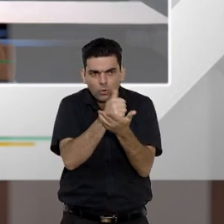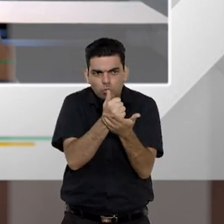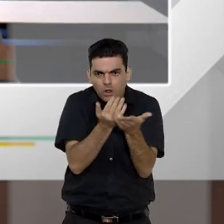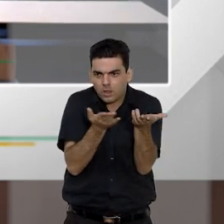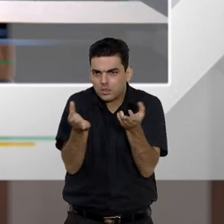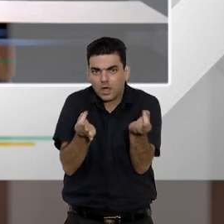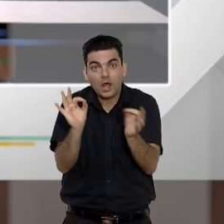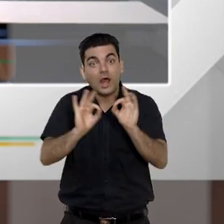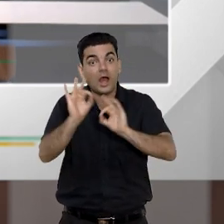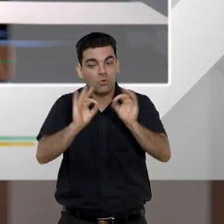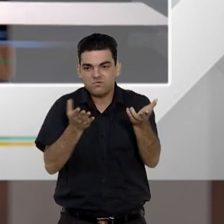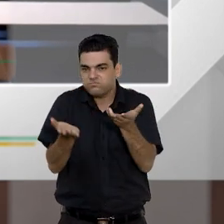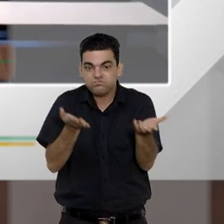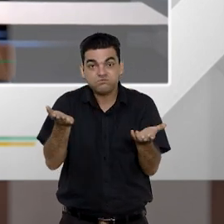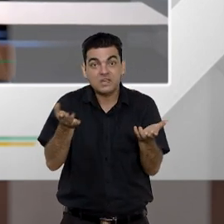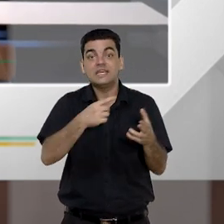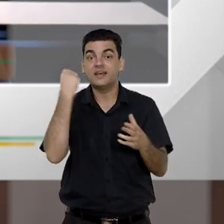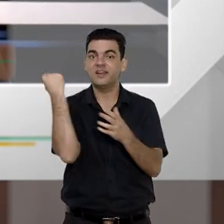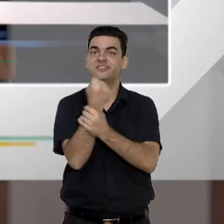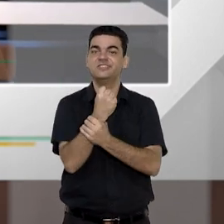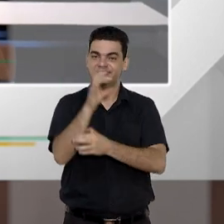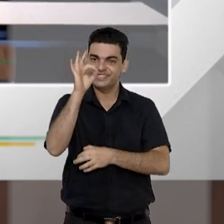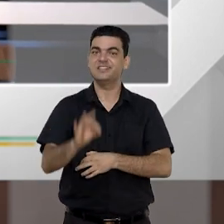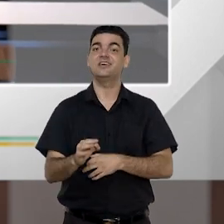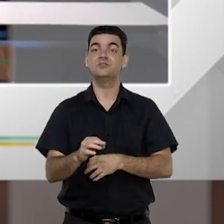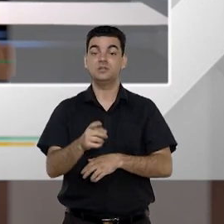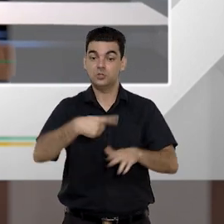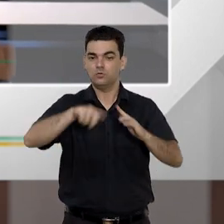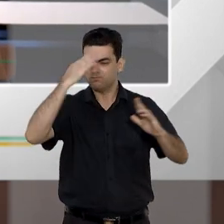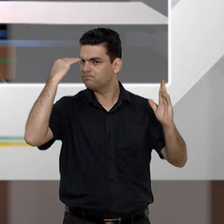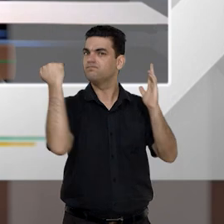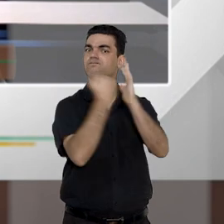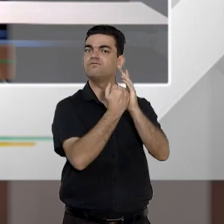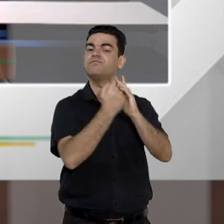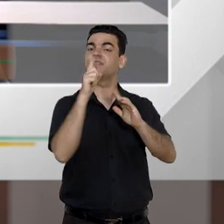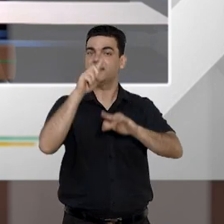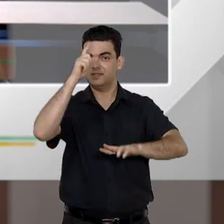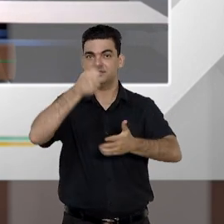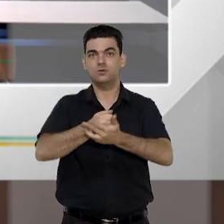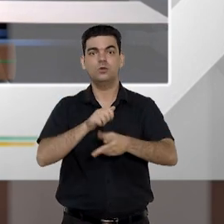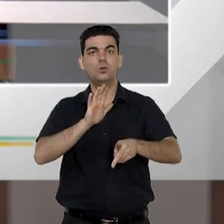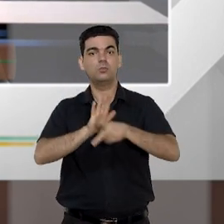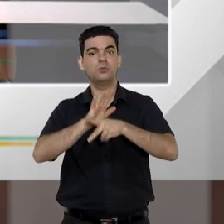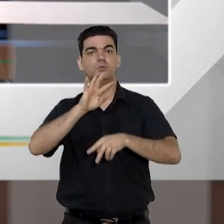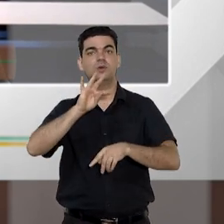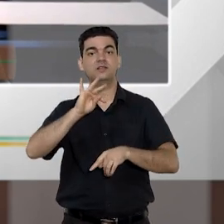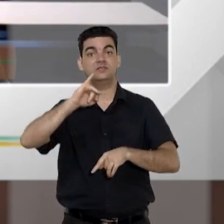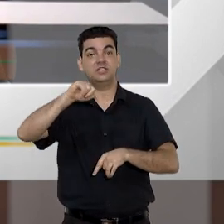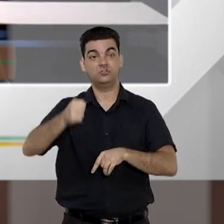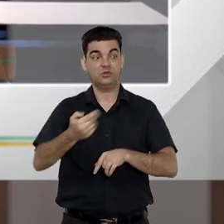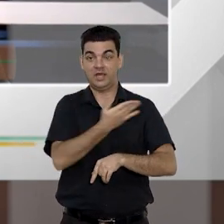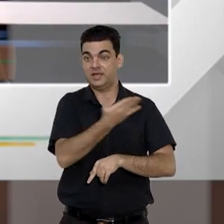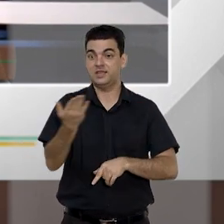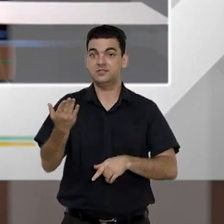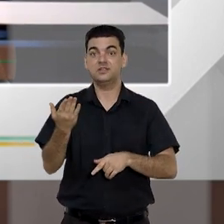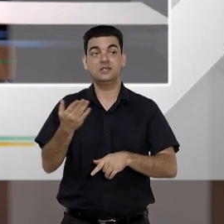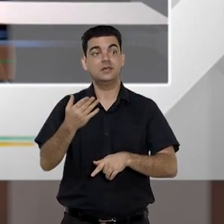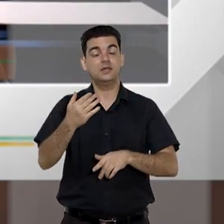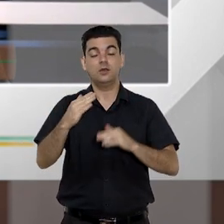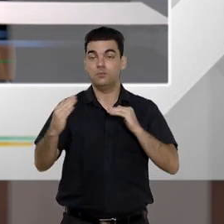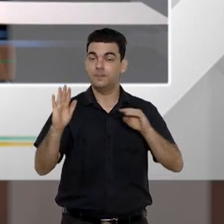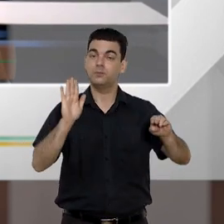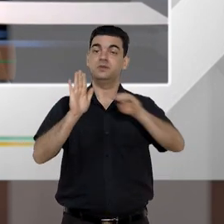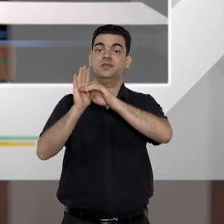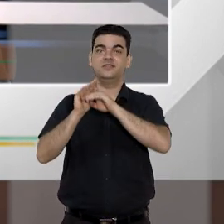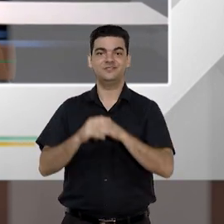recursais de diferentes regiões, mas também para garantir esse cumprimento das decisões do Superior Tribunal de